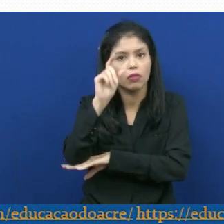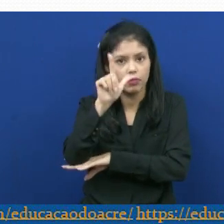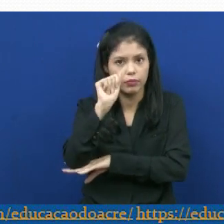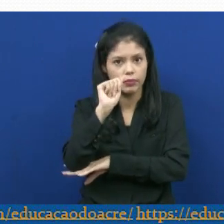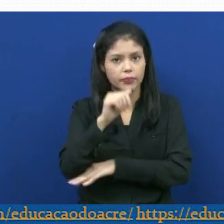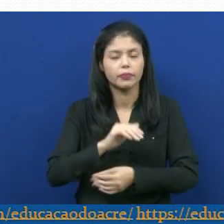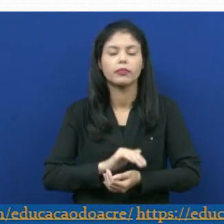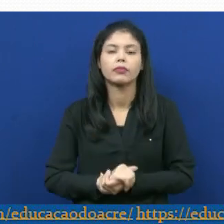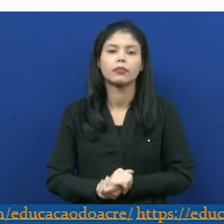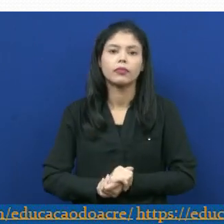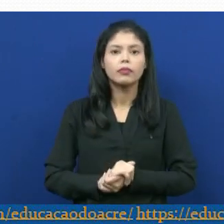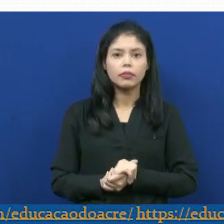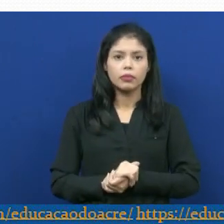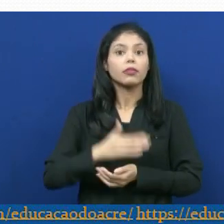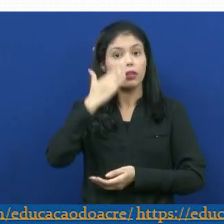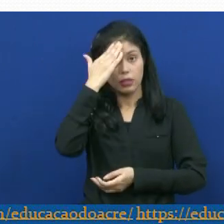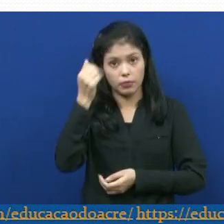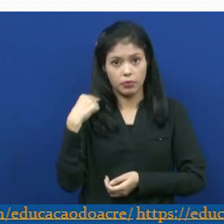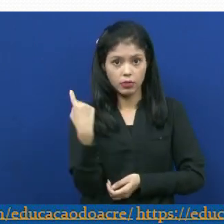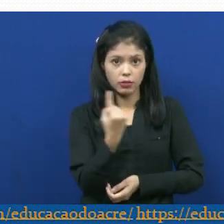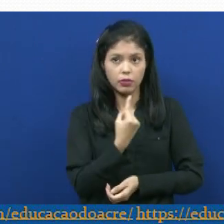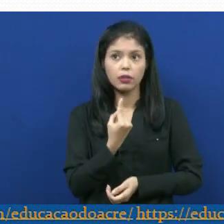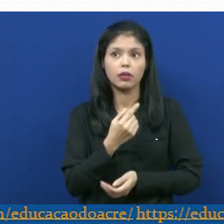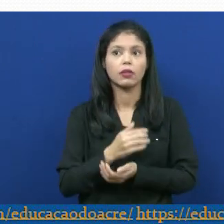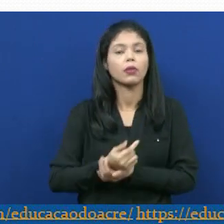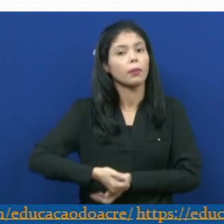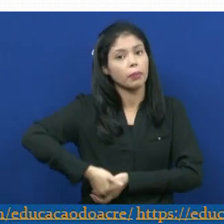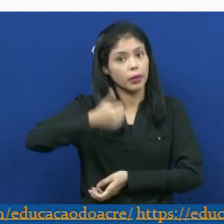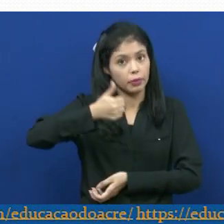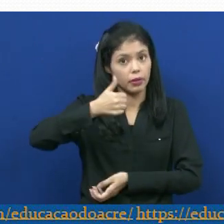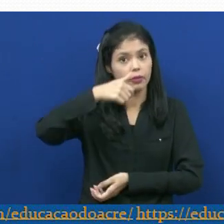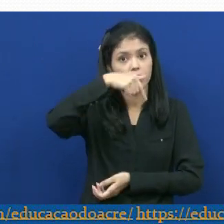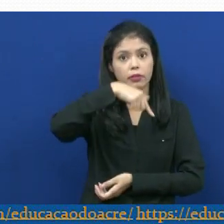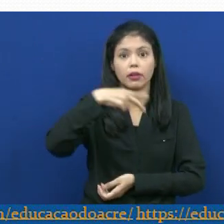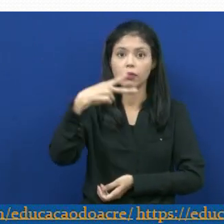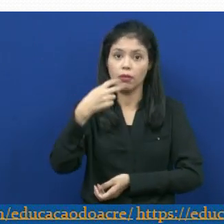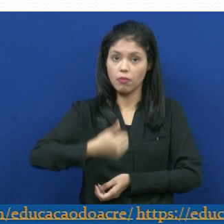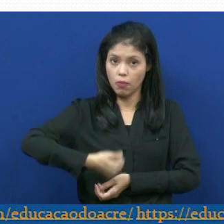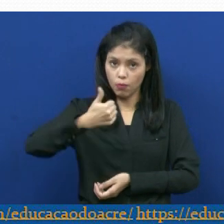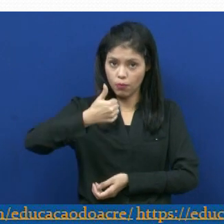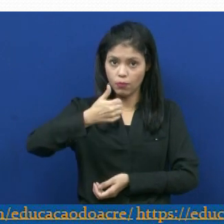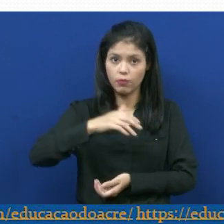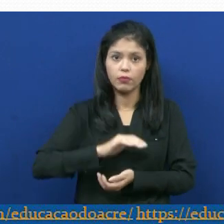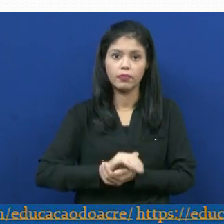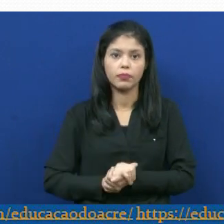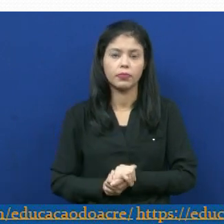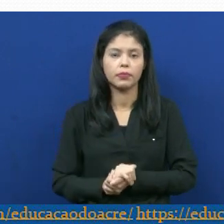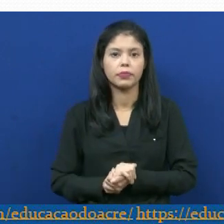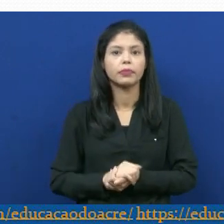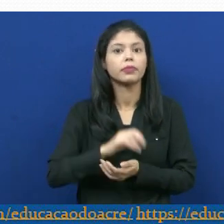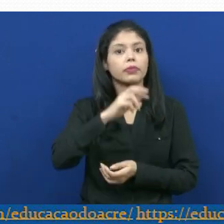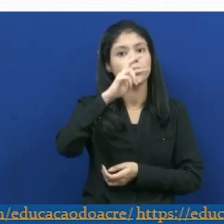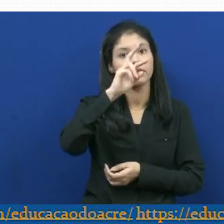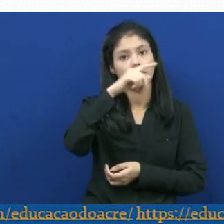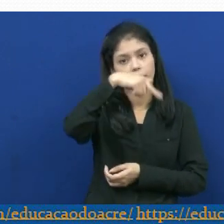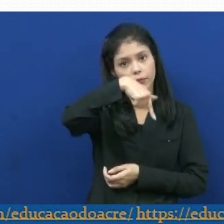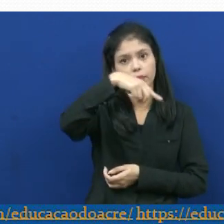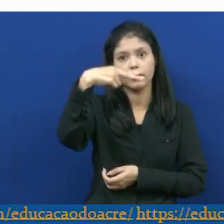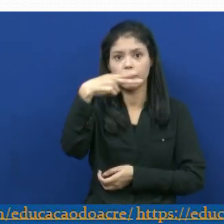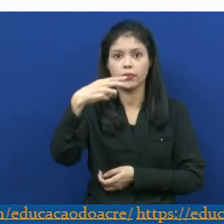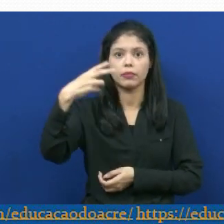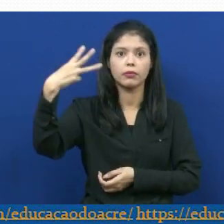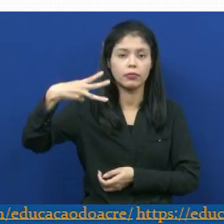Ou seja, nós já sabemos que o nosso primeiro termo é igual a 1, a nossa razão é igual